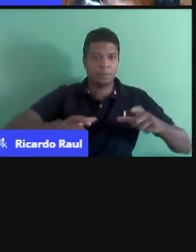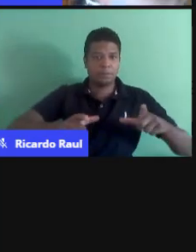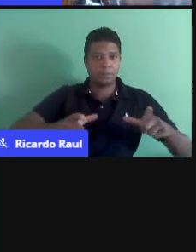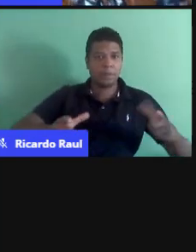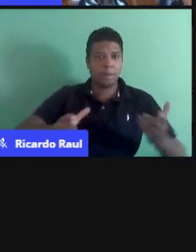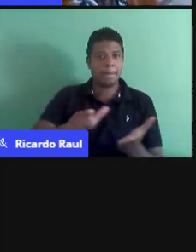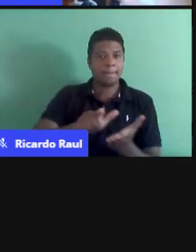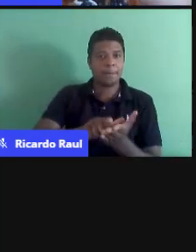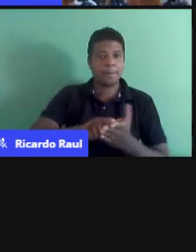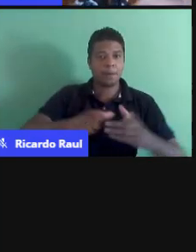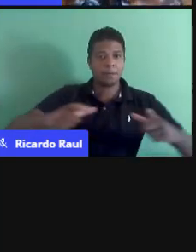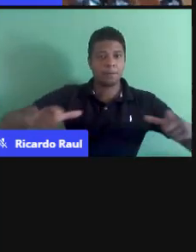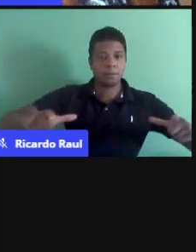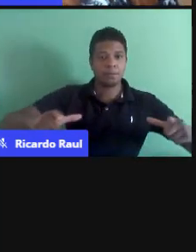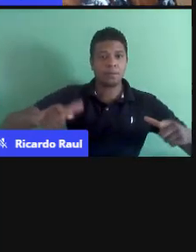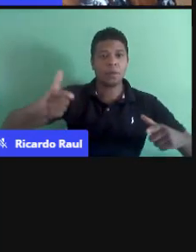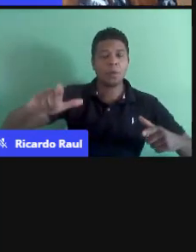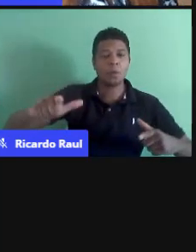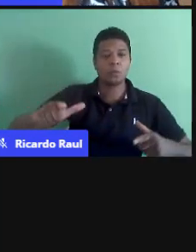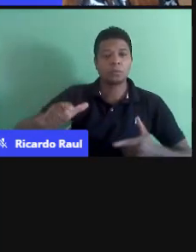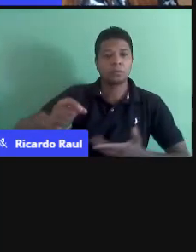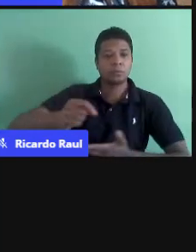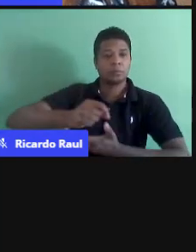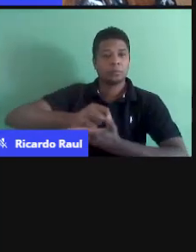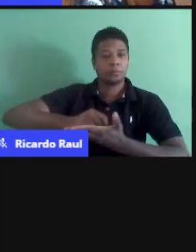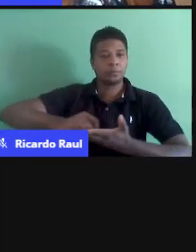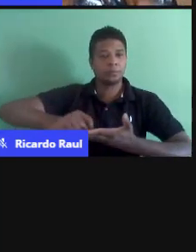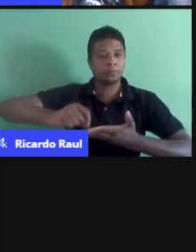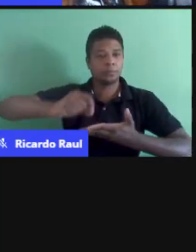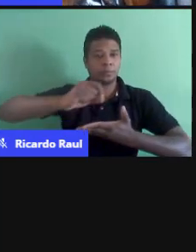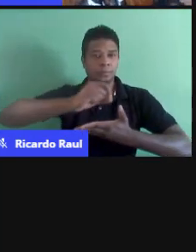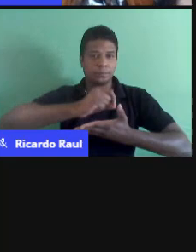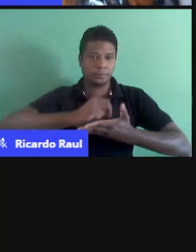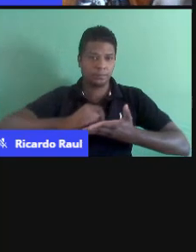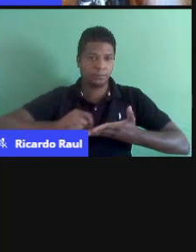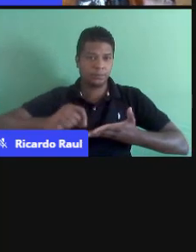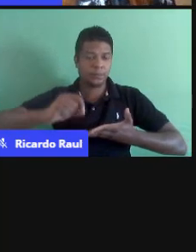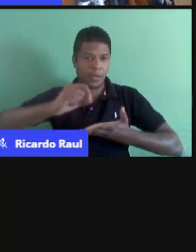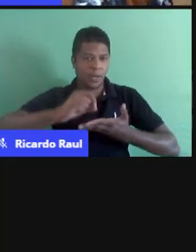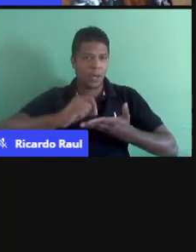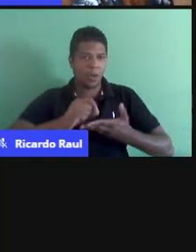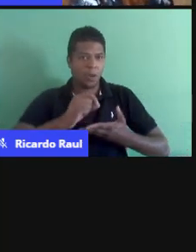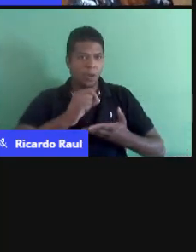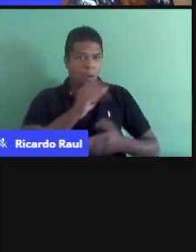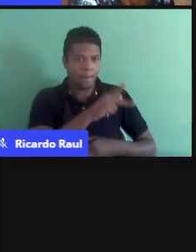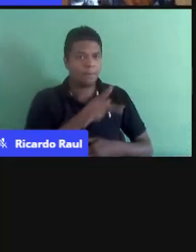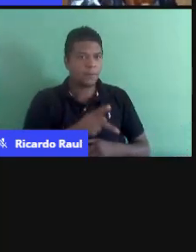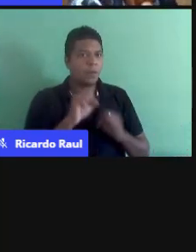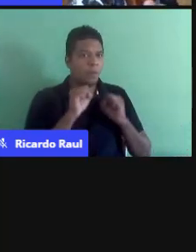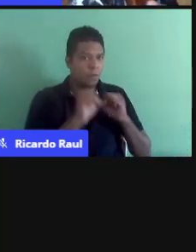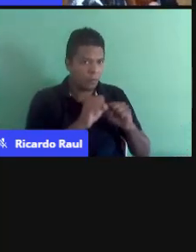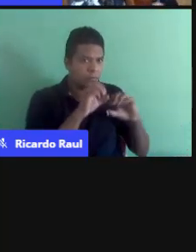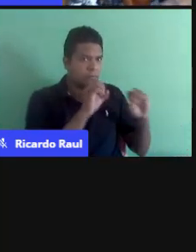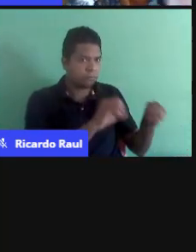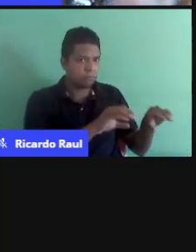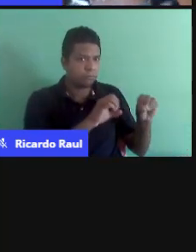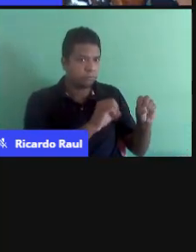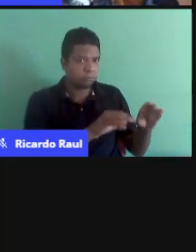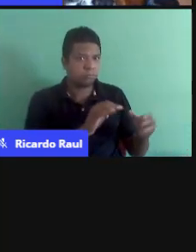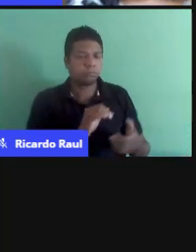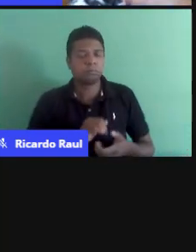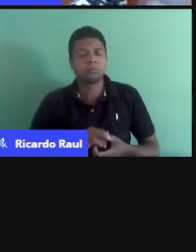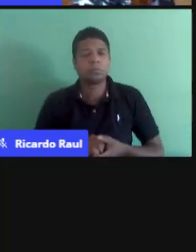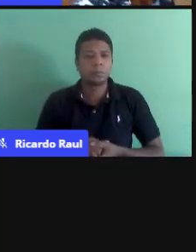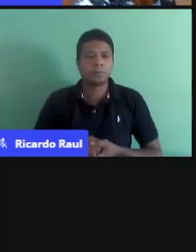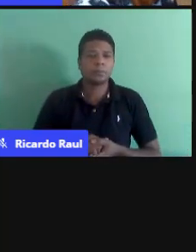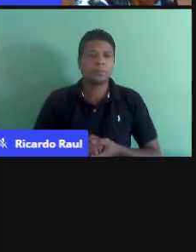e experimentar outros tipos de movimento, né? E o professor pode possibilitar isso. Em